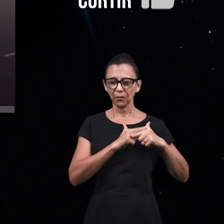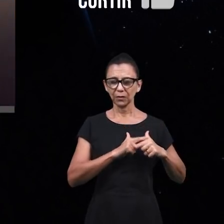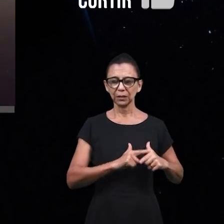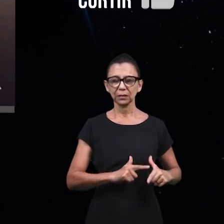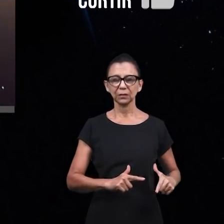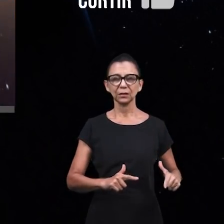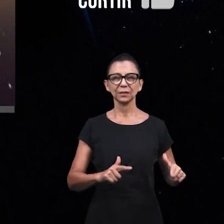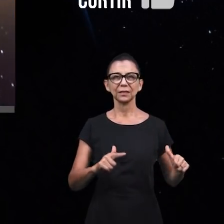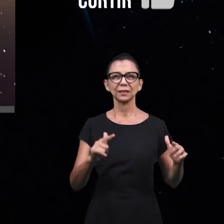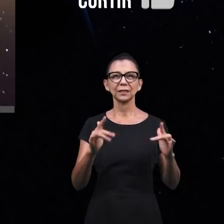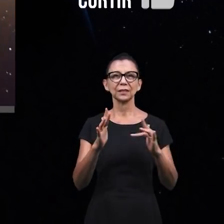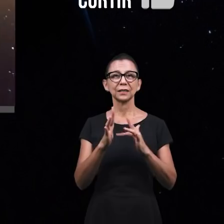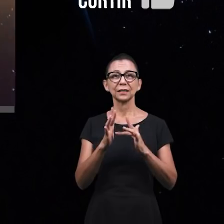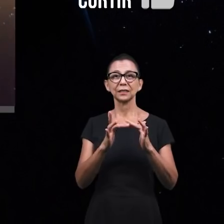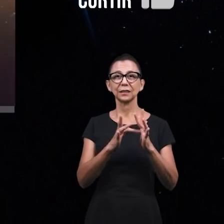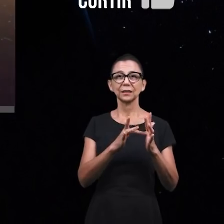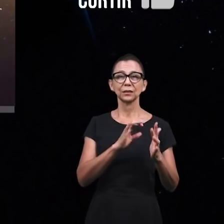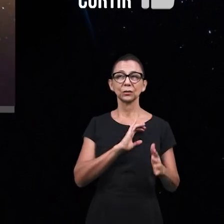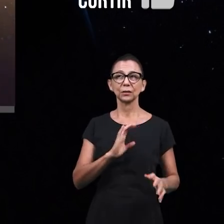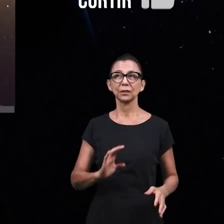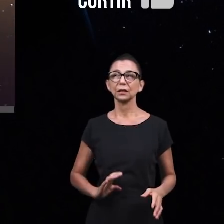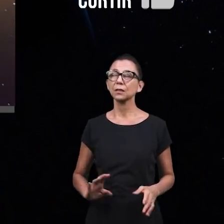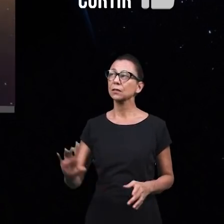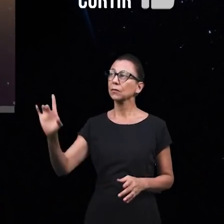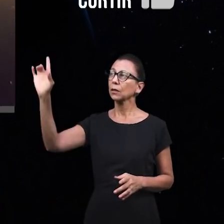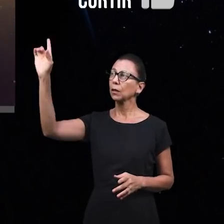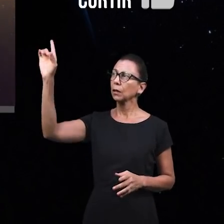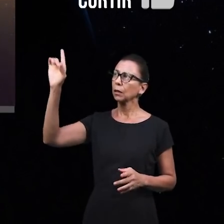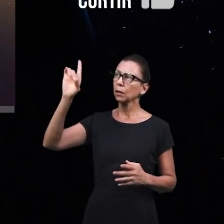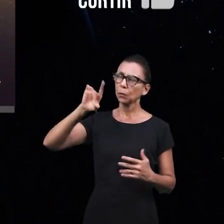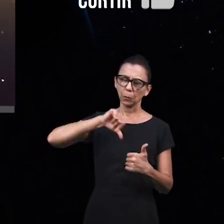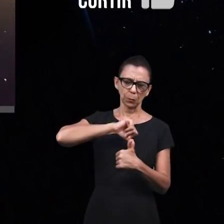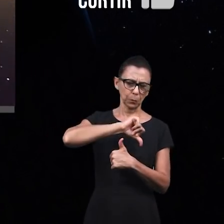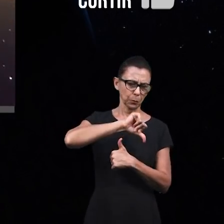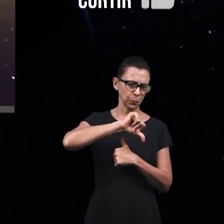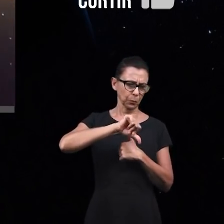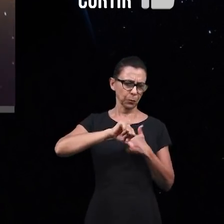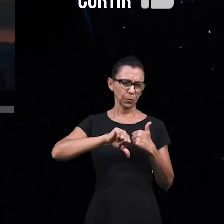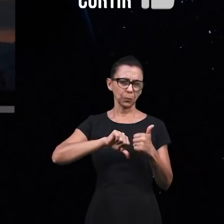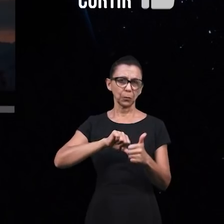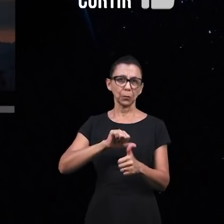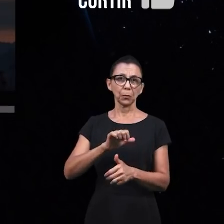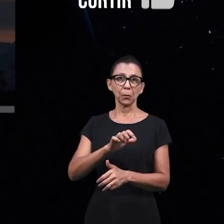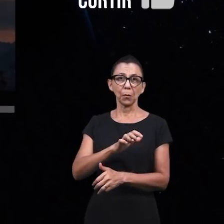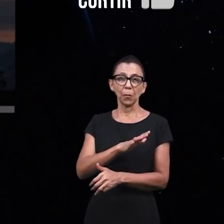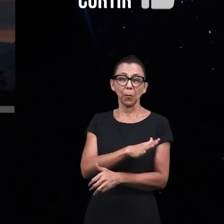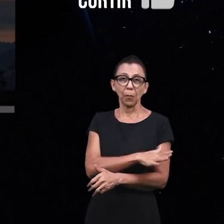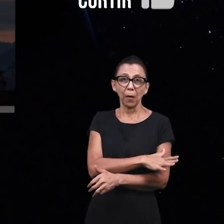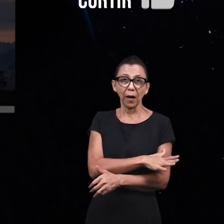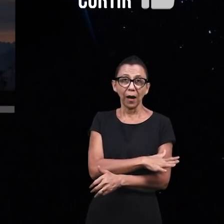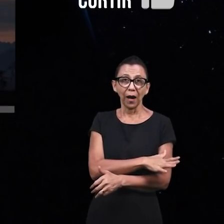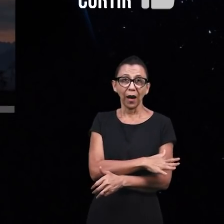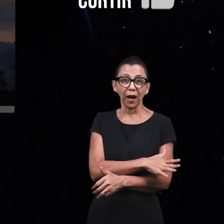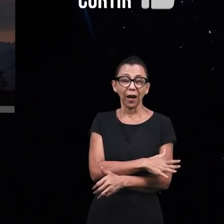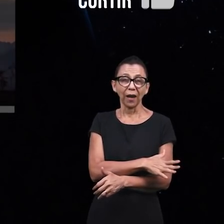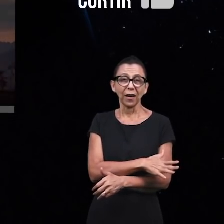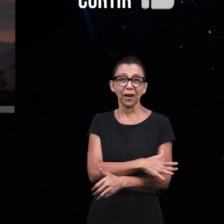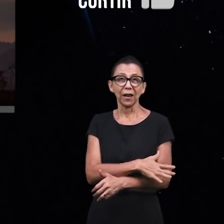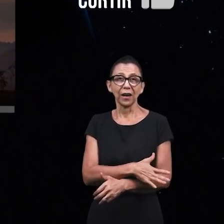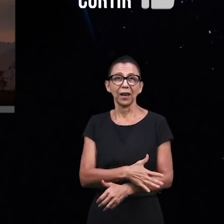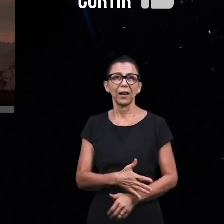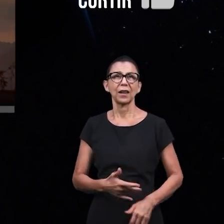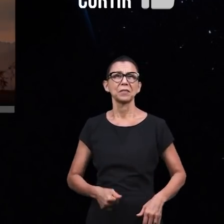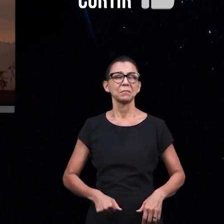vazia, Jesus Cristo transformou. Não tinha